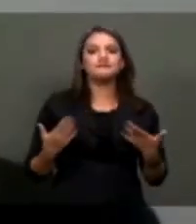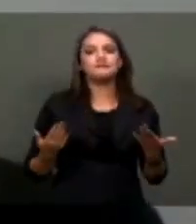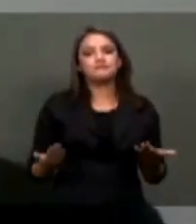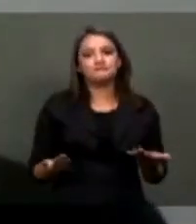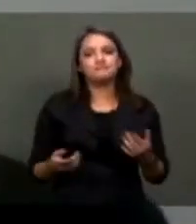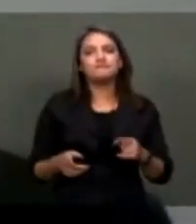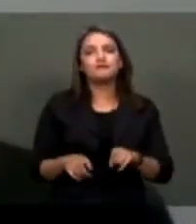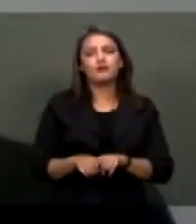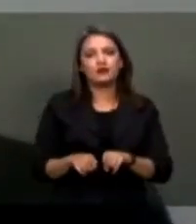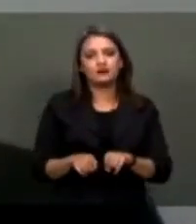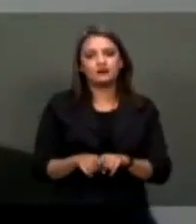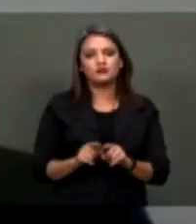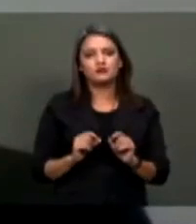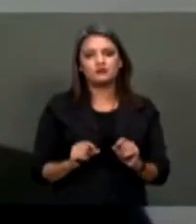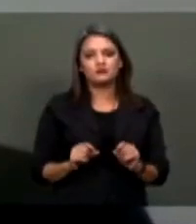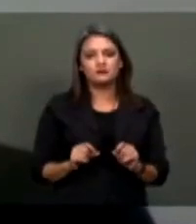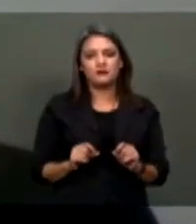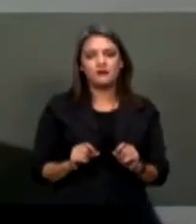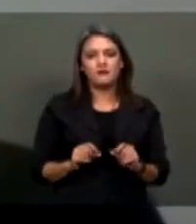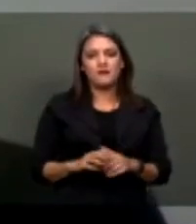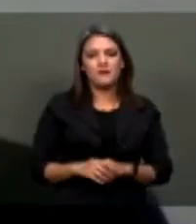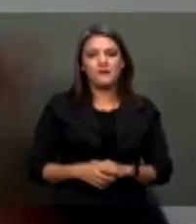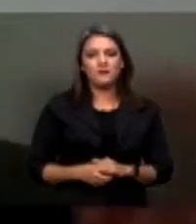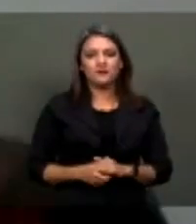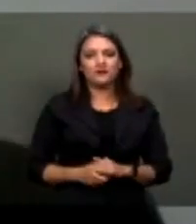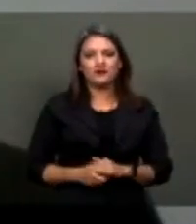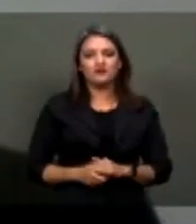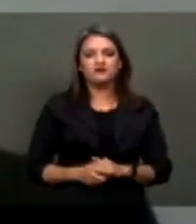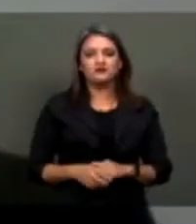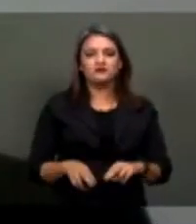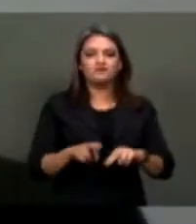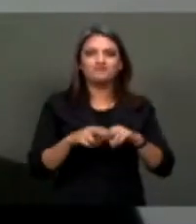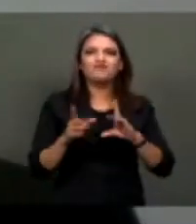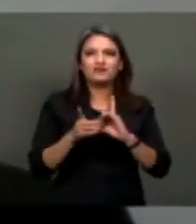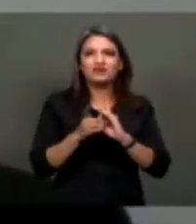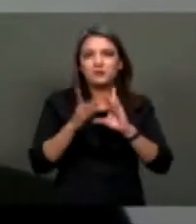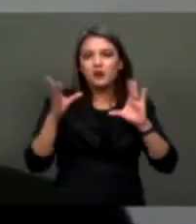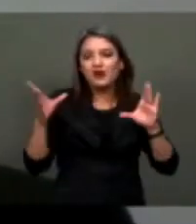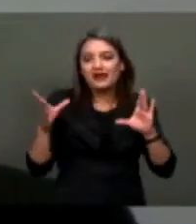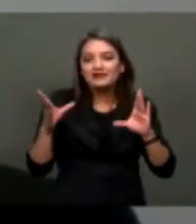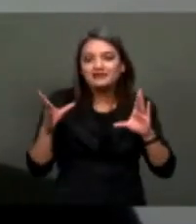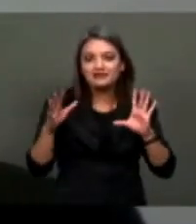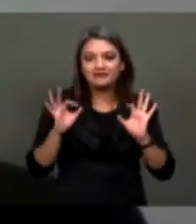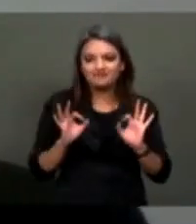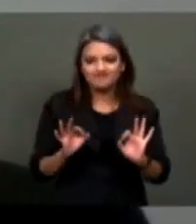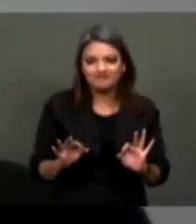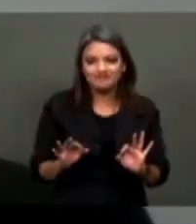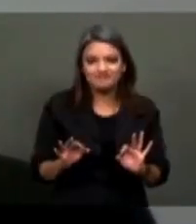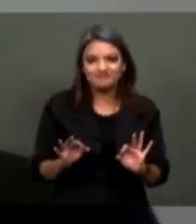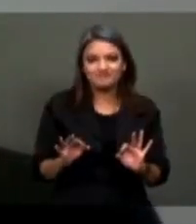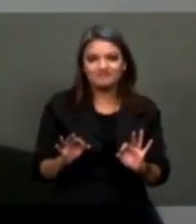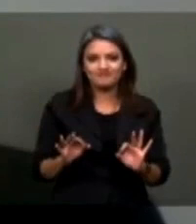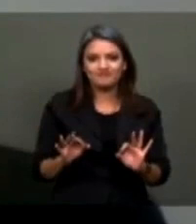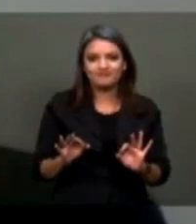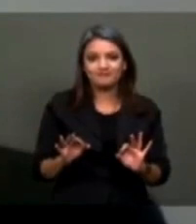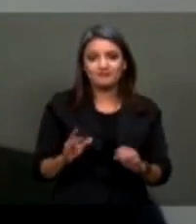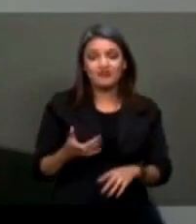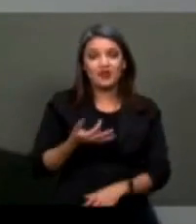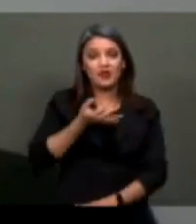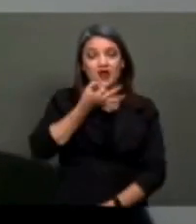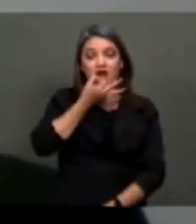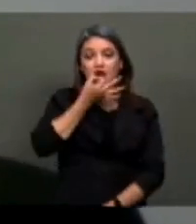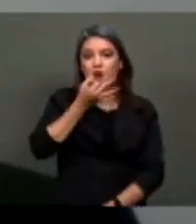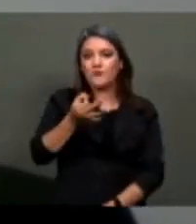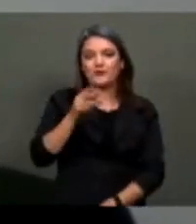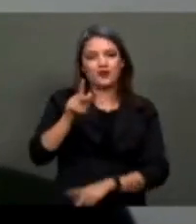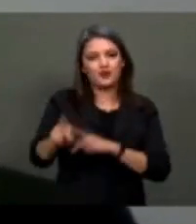pensava em ter um começo no contexto de uma democracia ideal deliberativa e a opinião pública